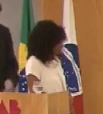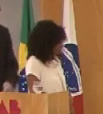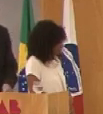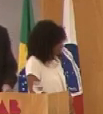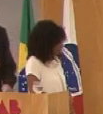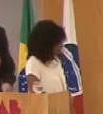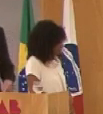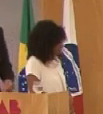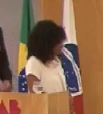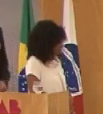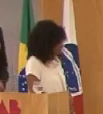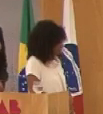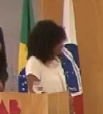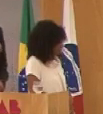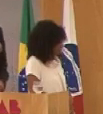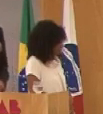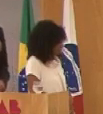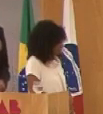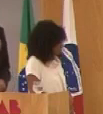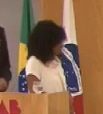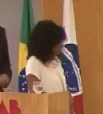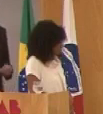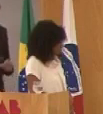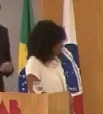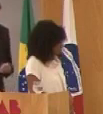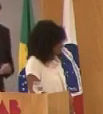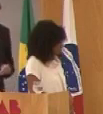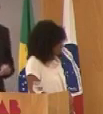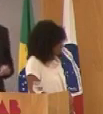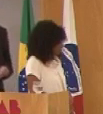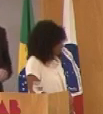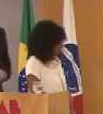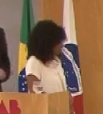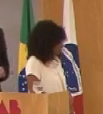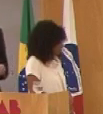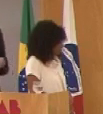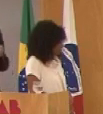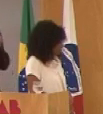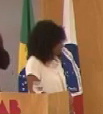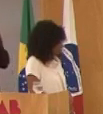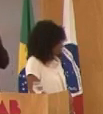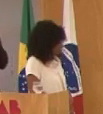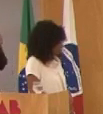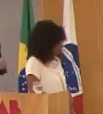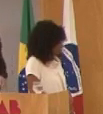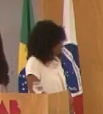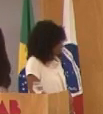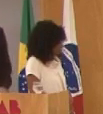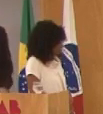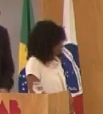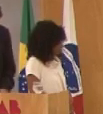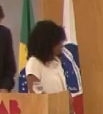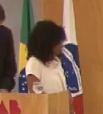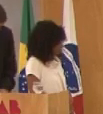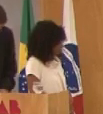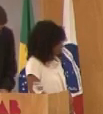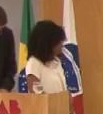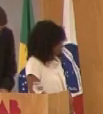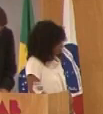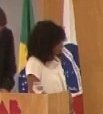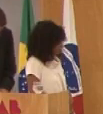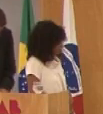de direitos. Isso aconteceu no mundo após a crise de 2008, com as políticas de austeridade,